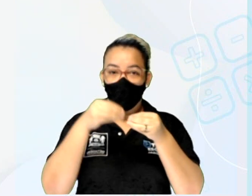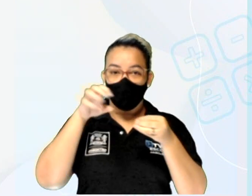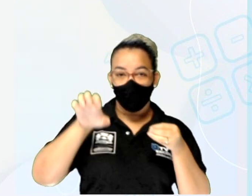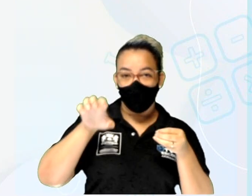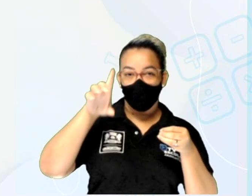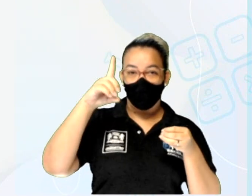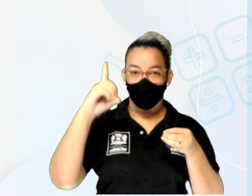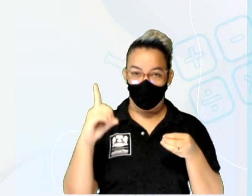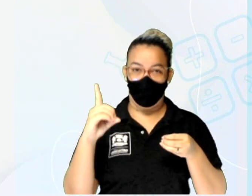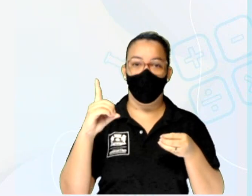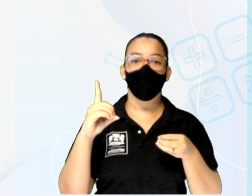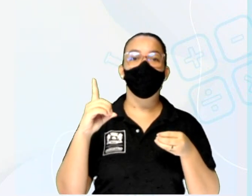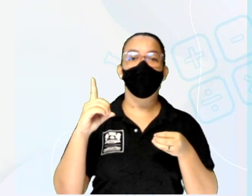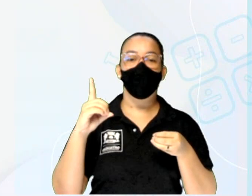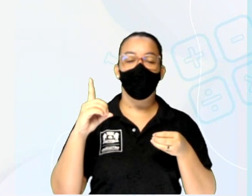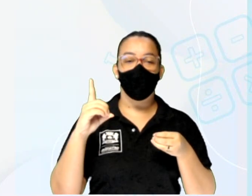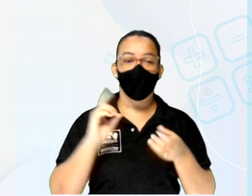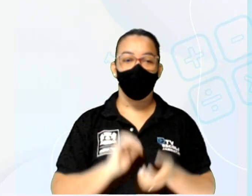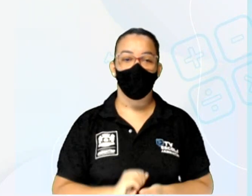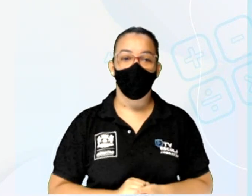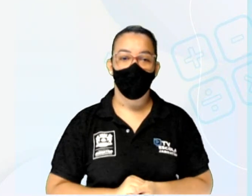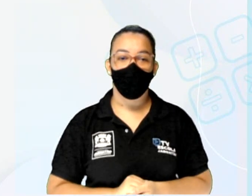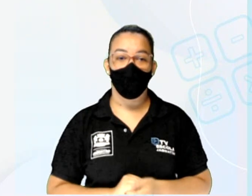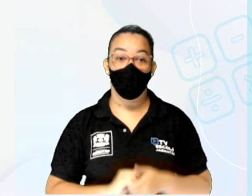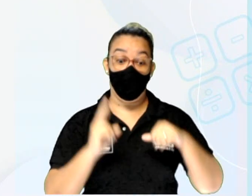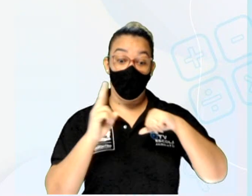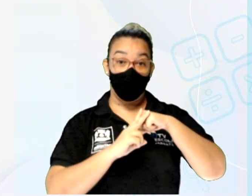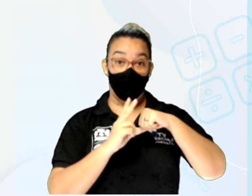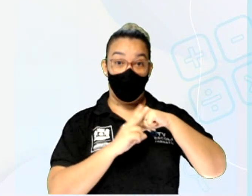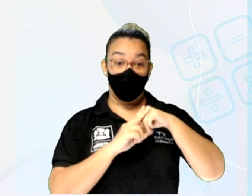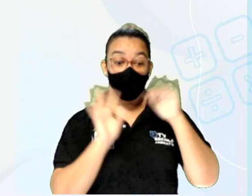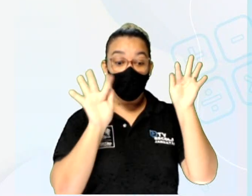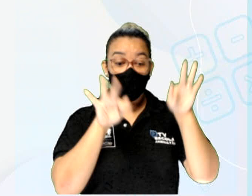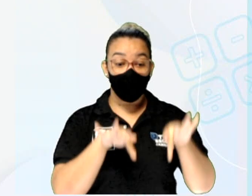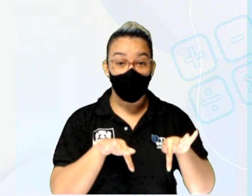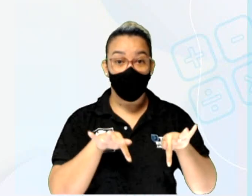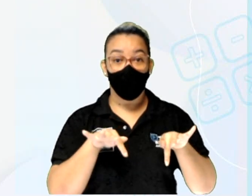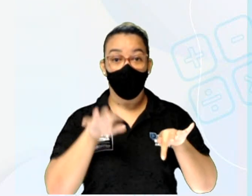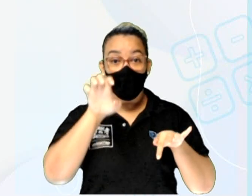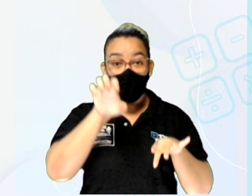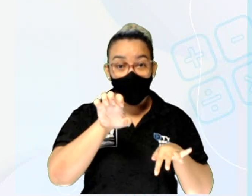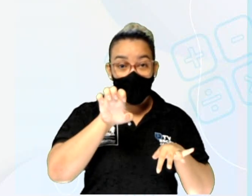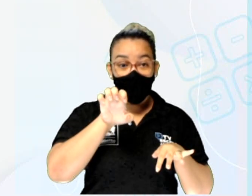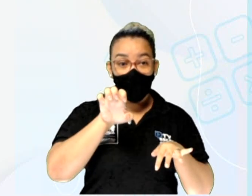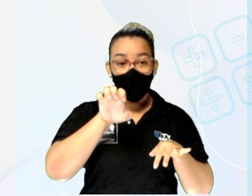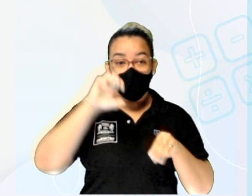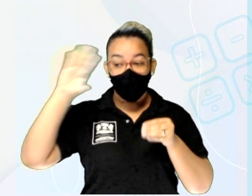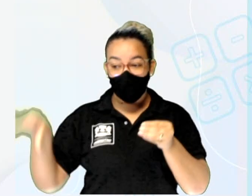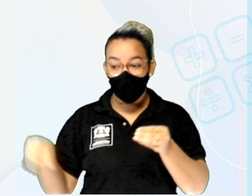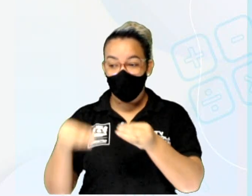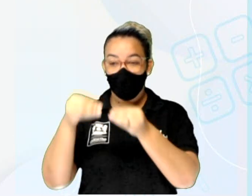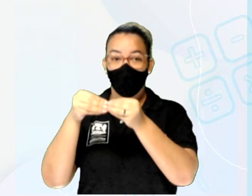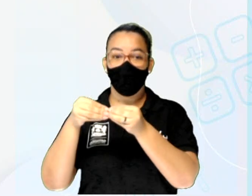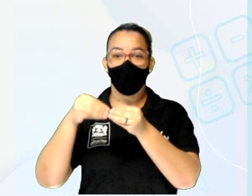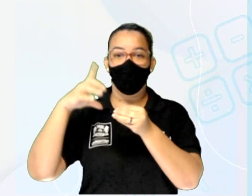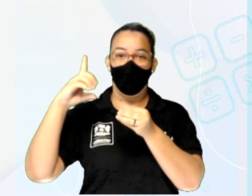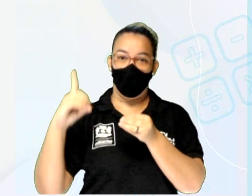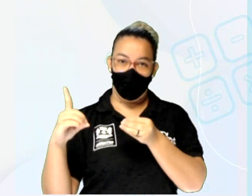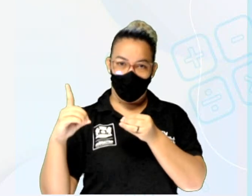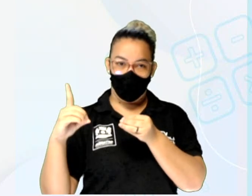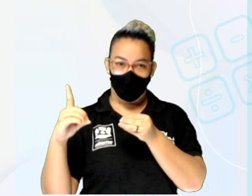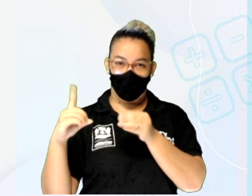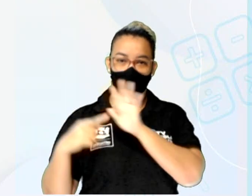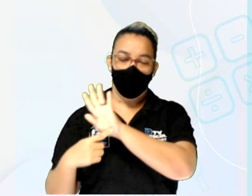talked, falar, falou. Os verbos terminados em e, a gente vai acrescentar o d para fazer o